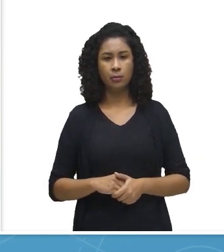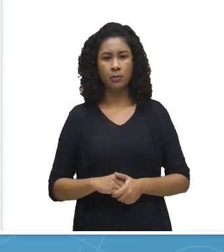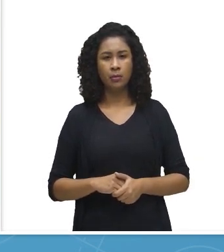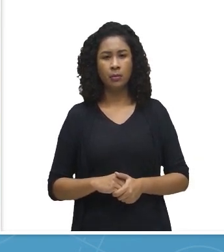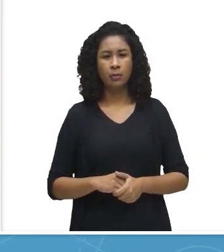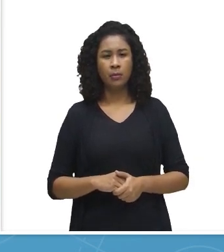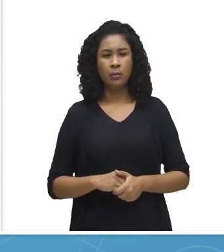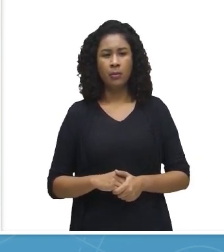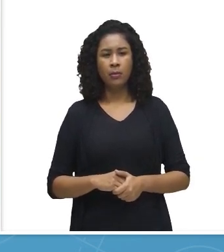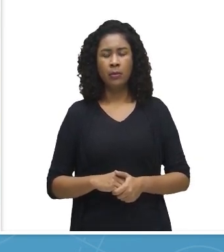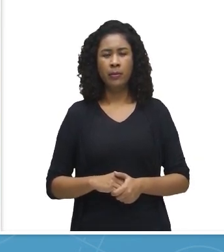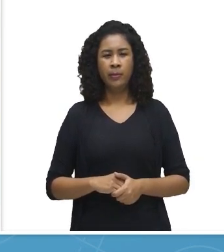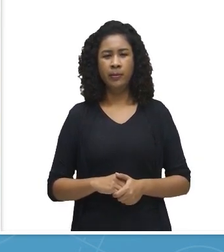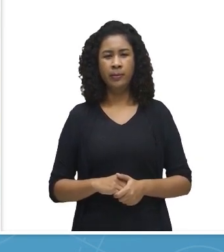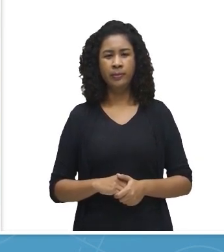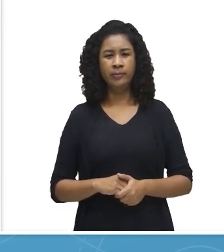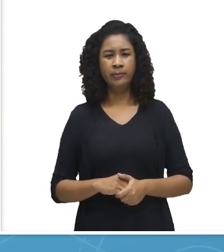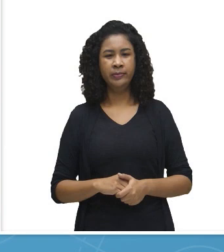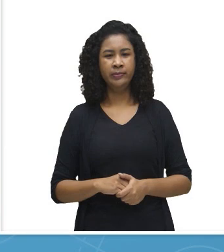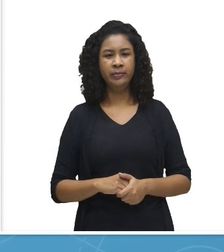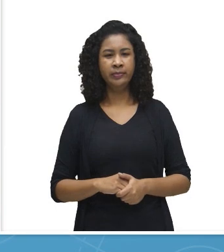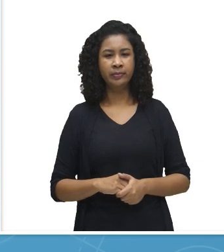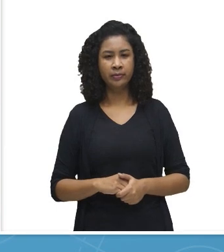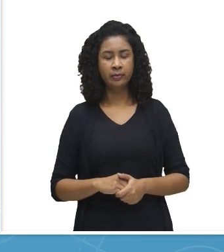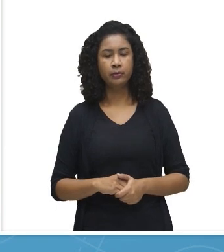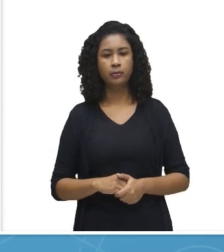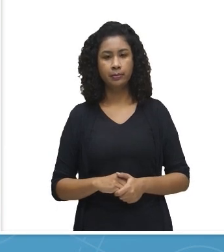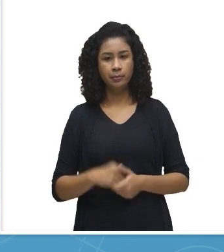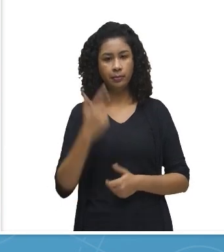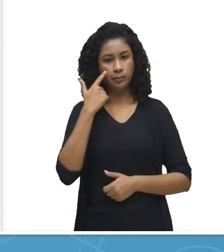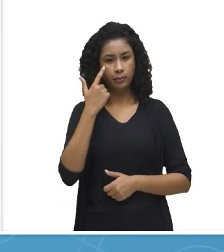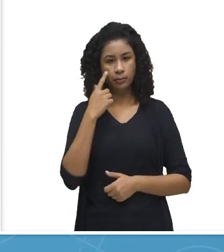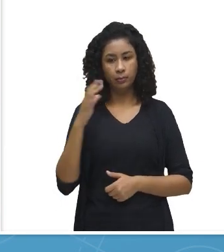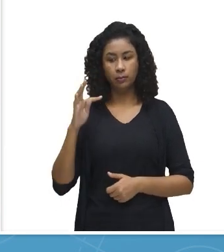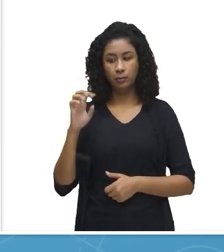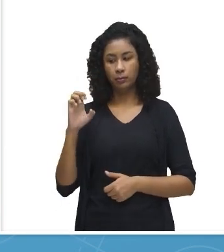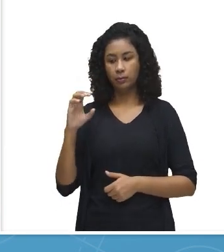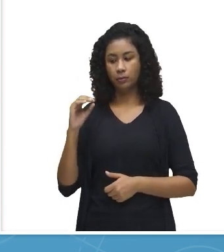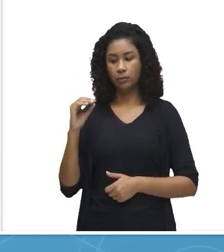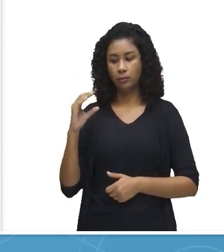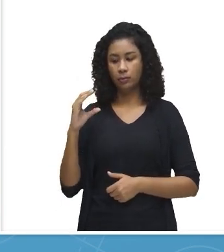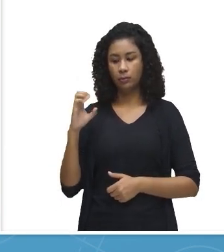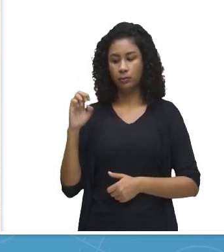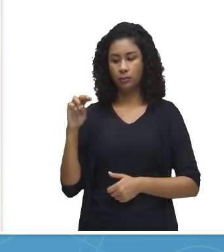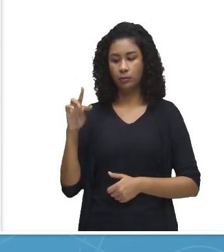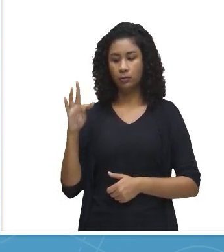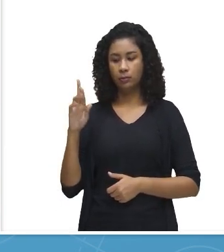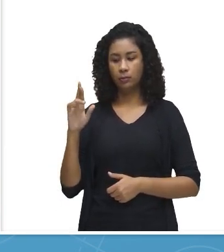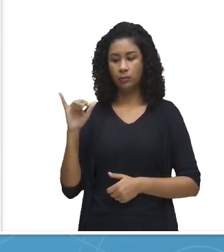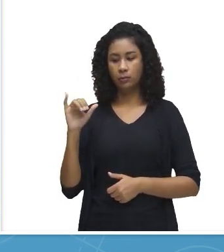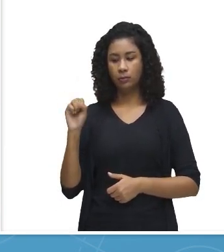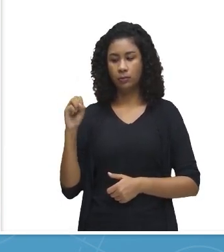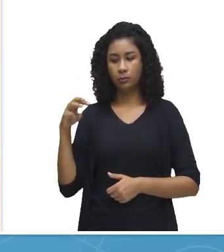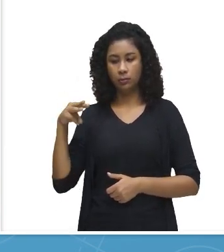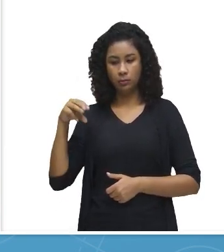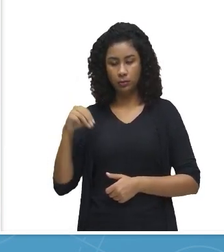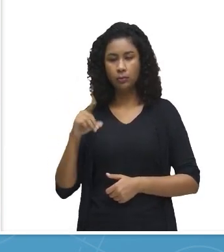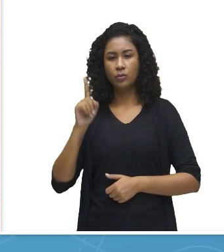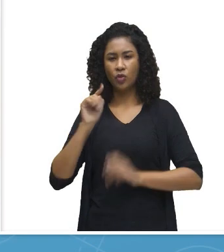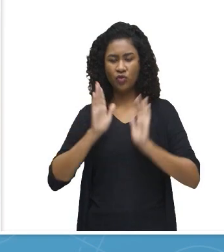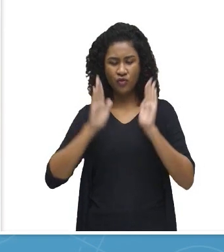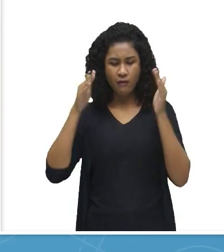Enquanto que no teocentrismo você vai ver o Deus como centro do universo, como centro